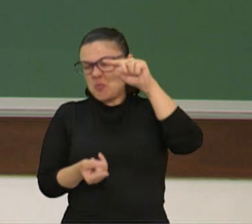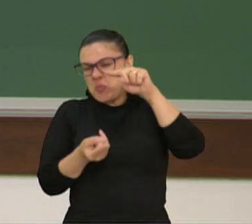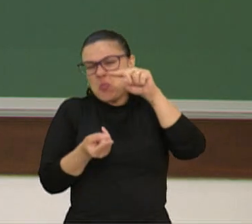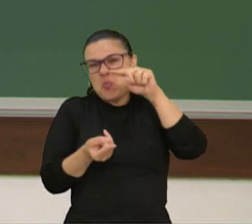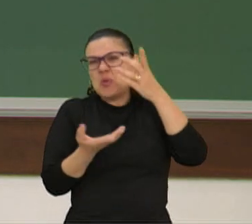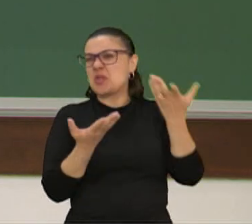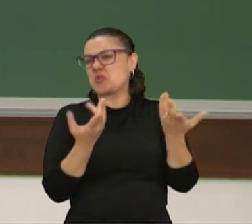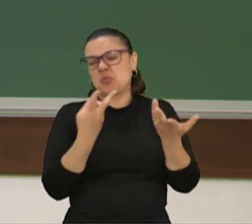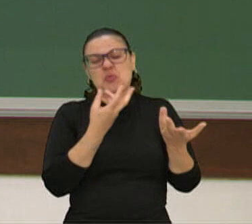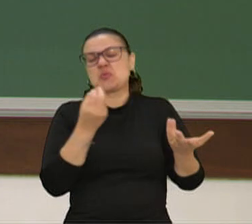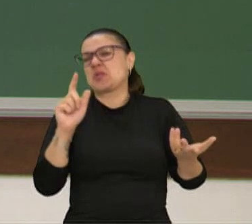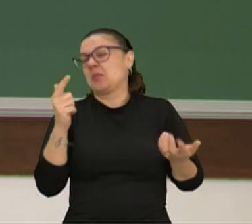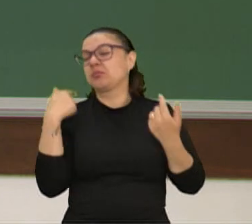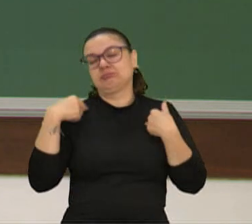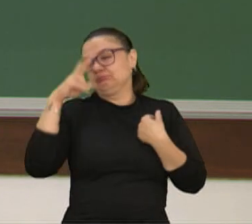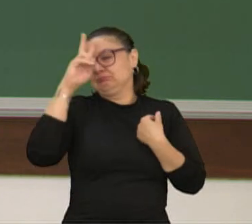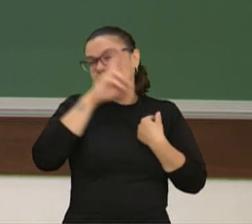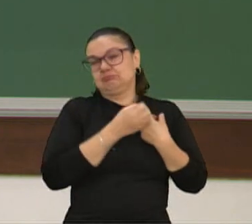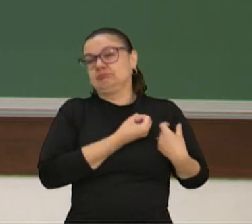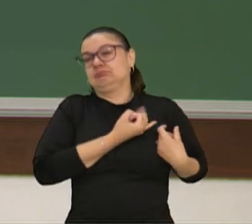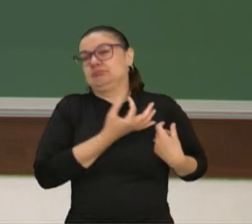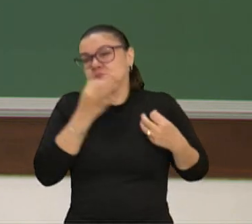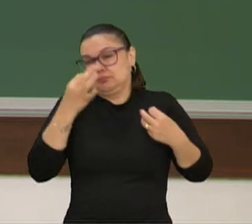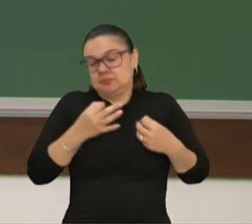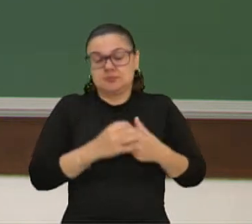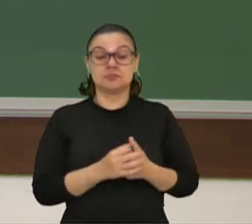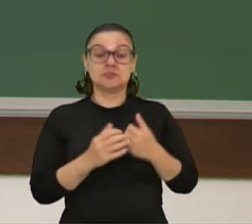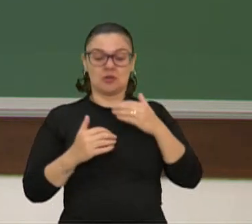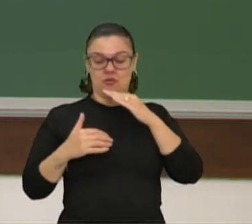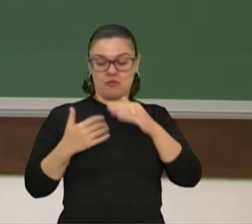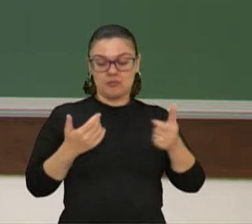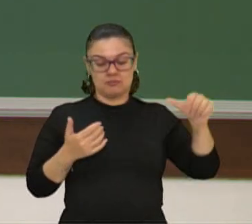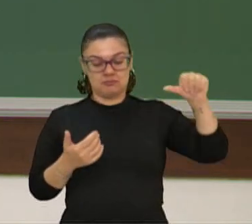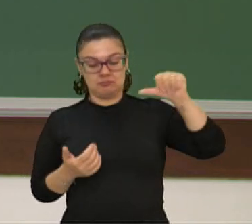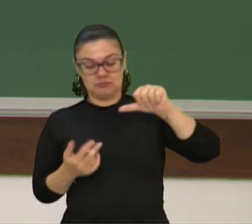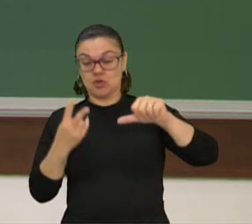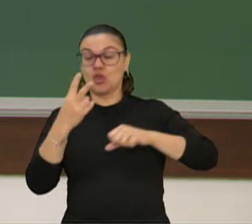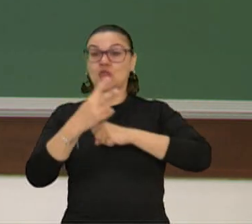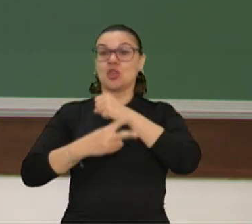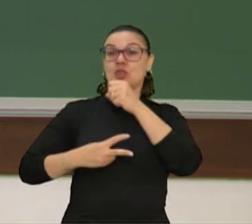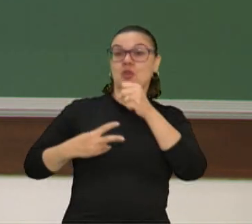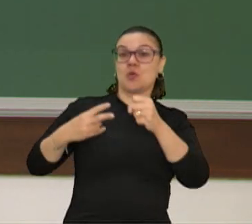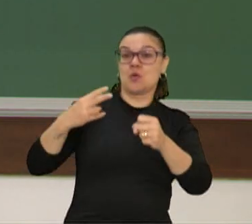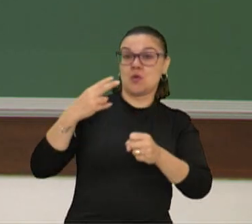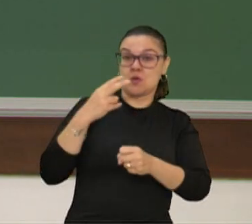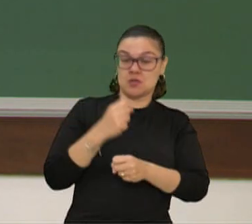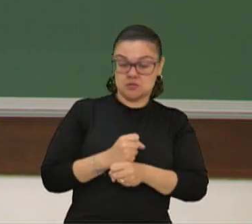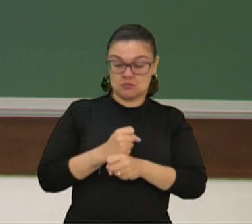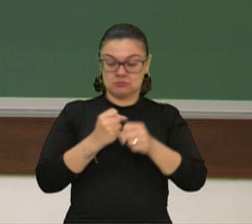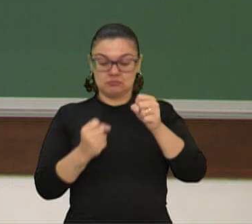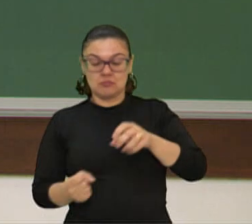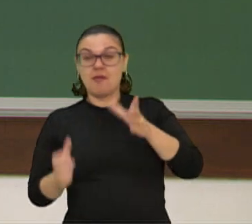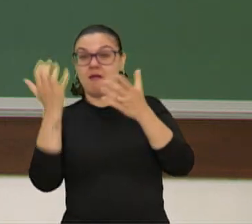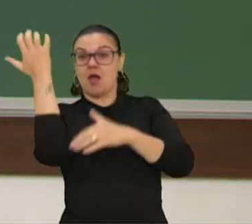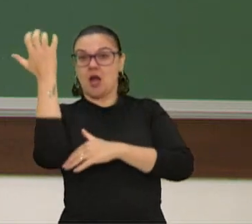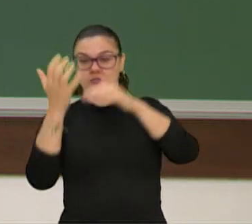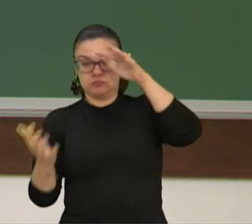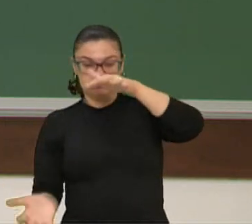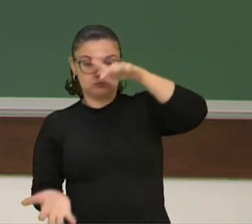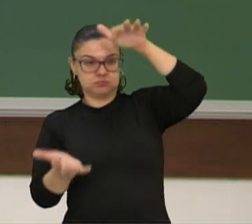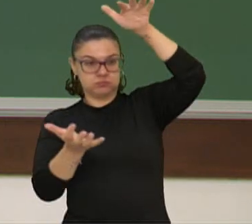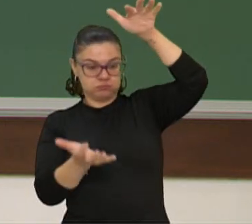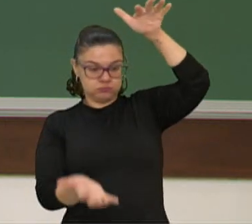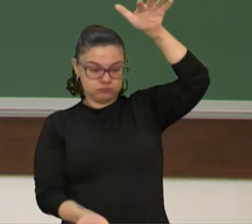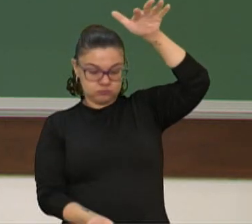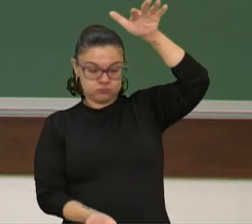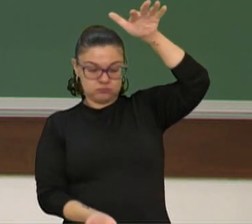lembro os valores exatos. E aí ele foi criando esse salgueiro por 2 anos. Depois que o salgueiro cresceu, ele retirou toda a terra